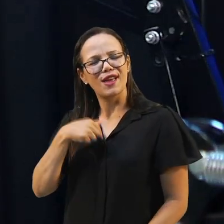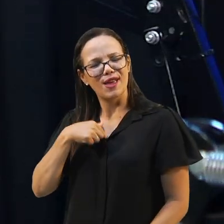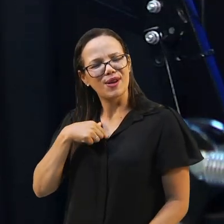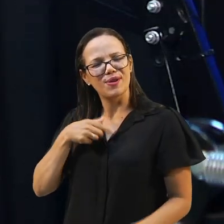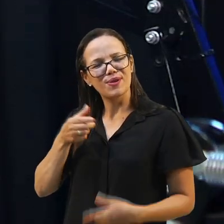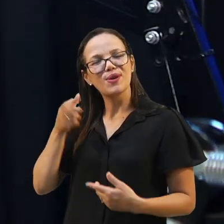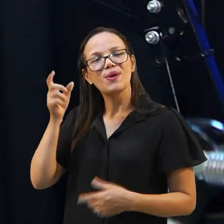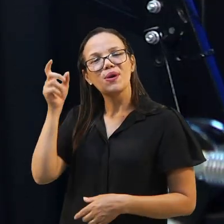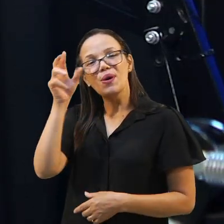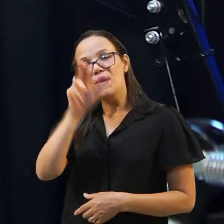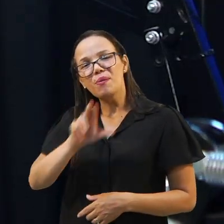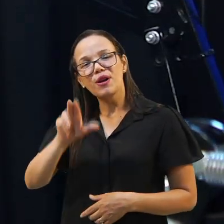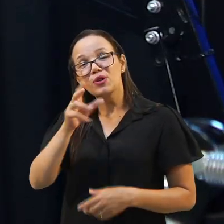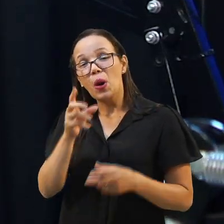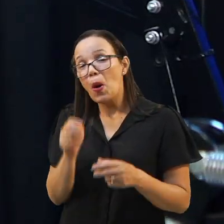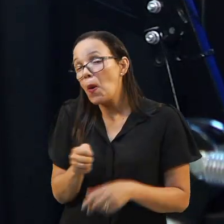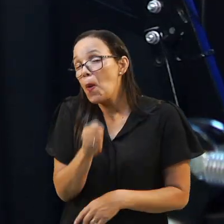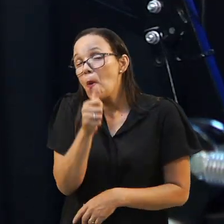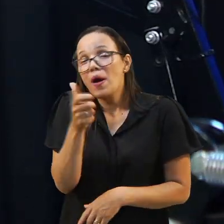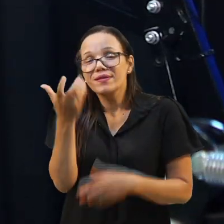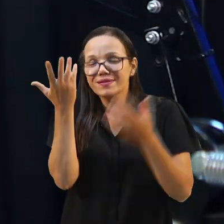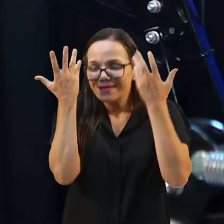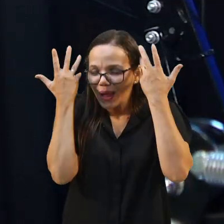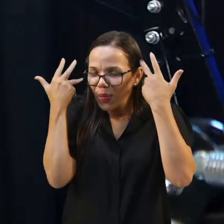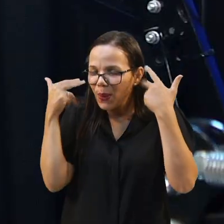uberlandense quase que natural.